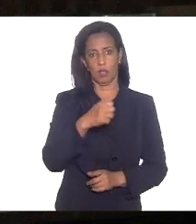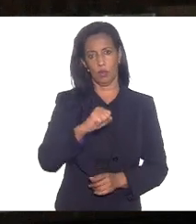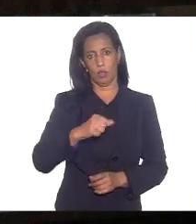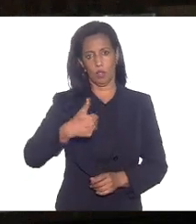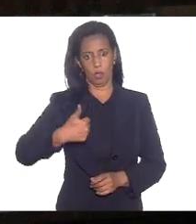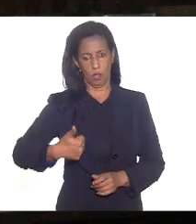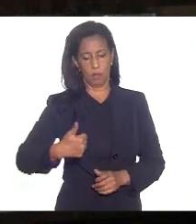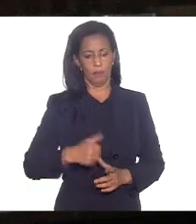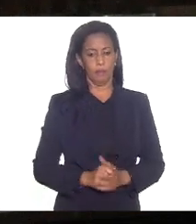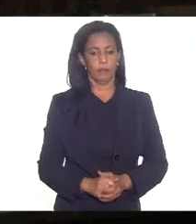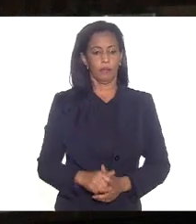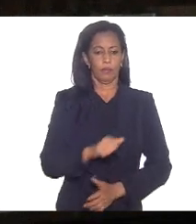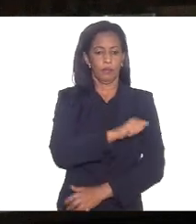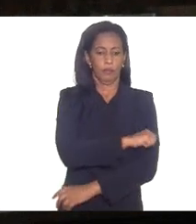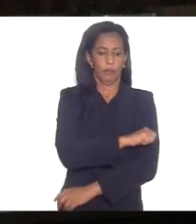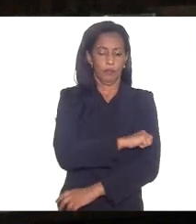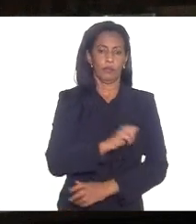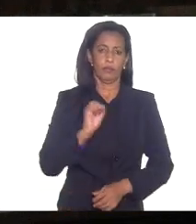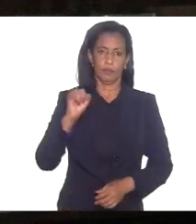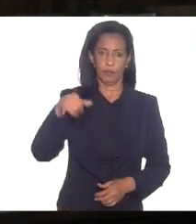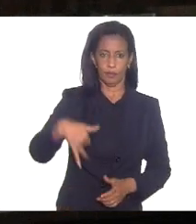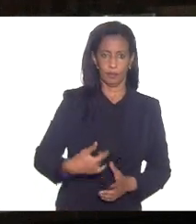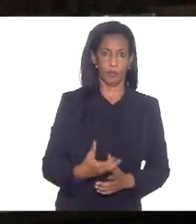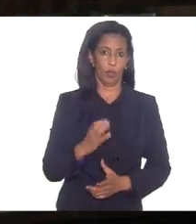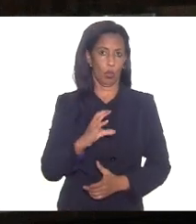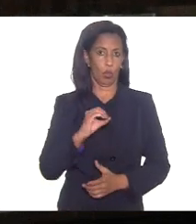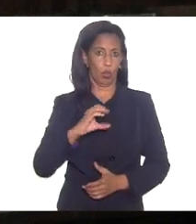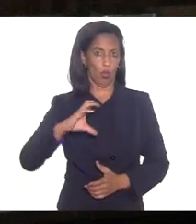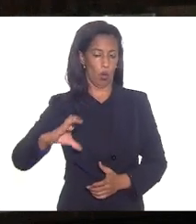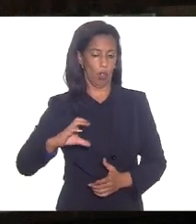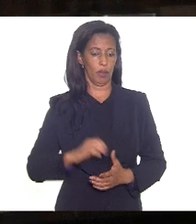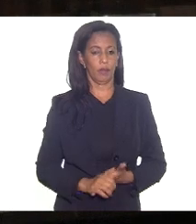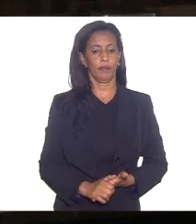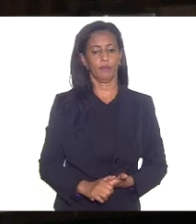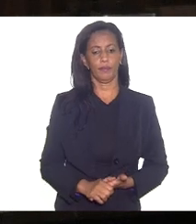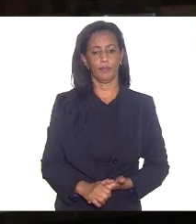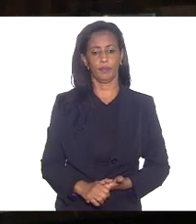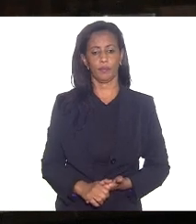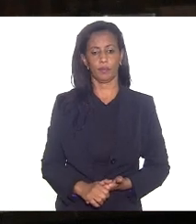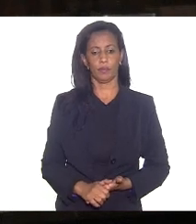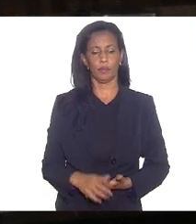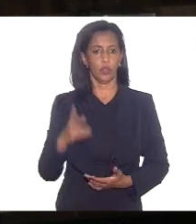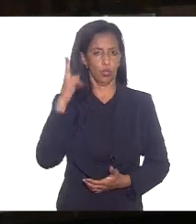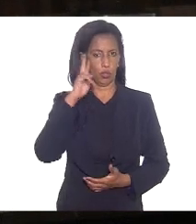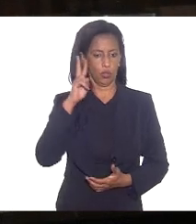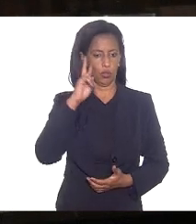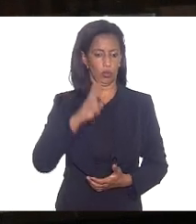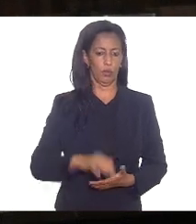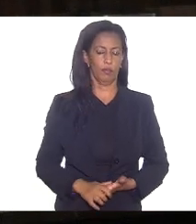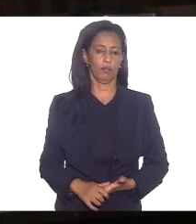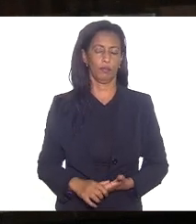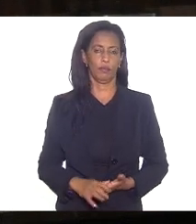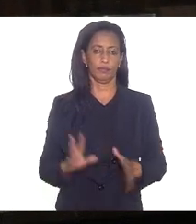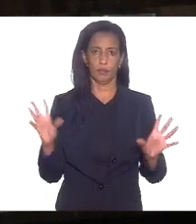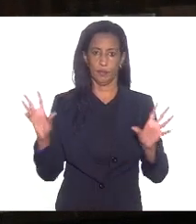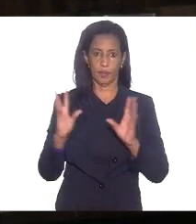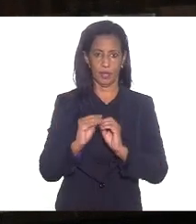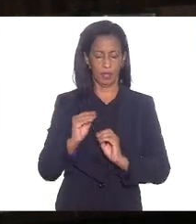181 e os alunos, sim, do COC da questão de história. Encerro